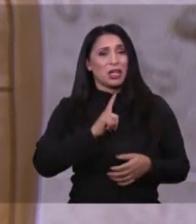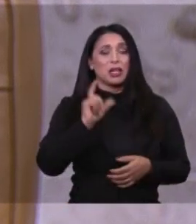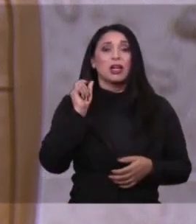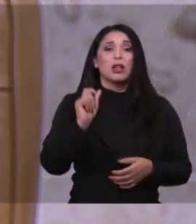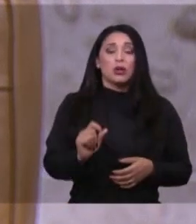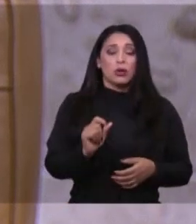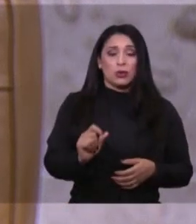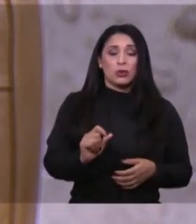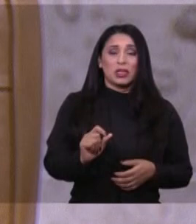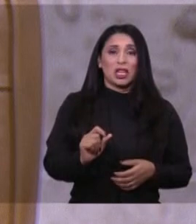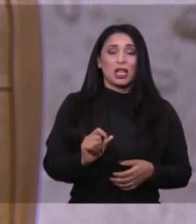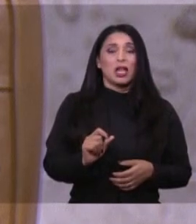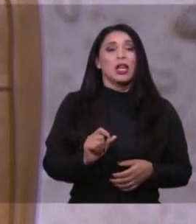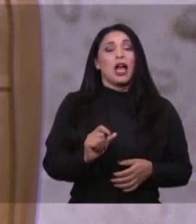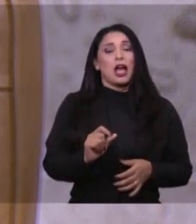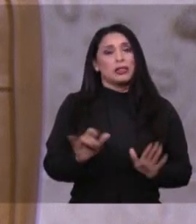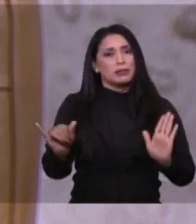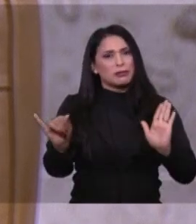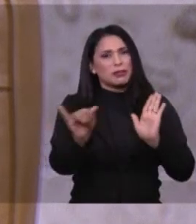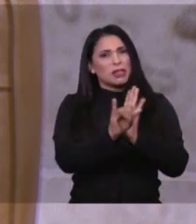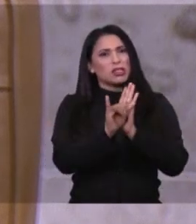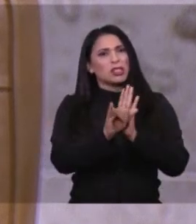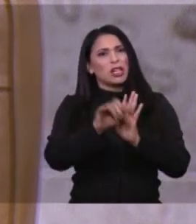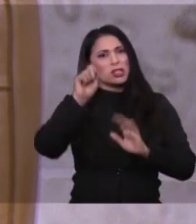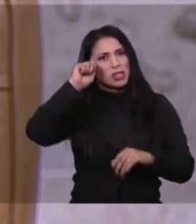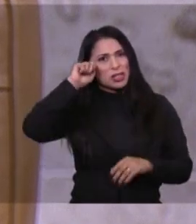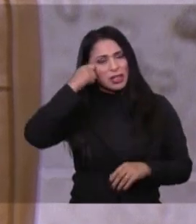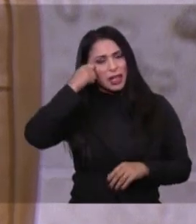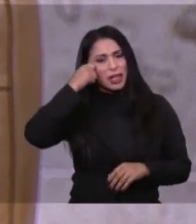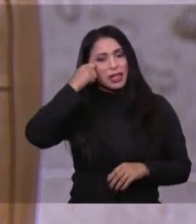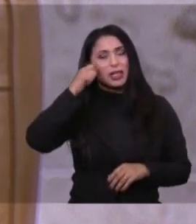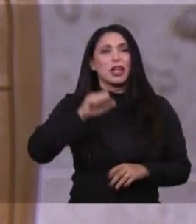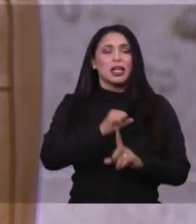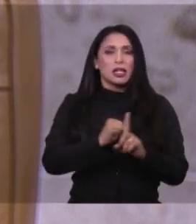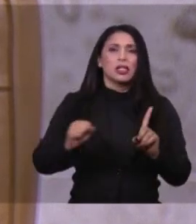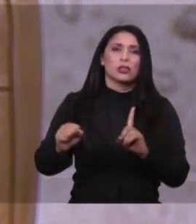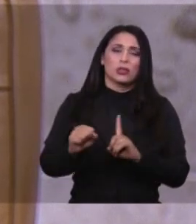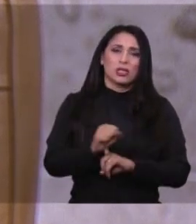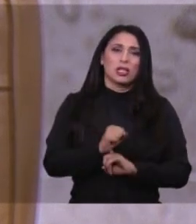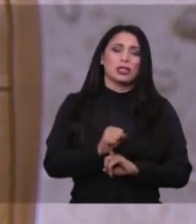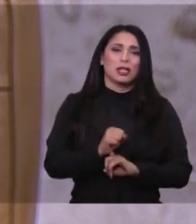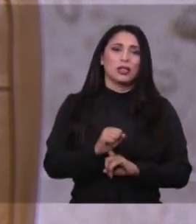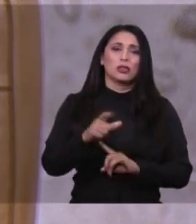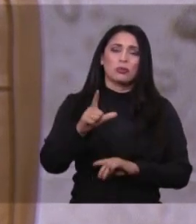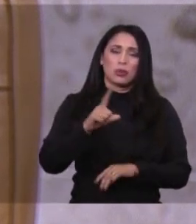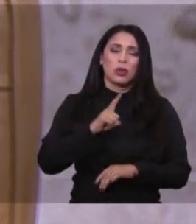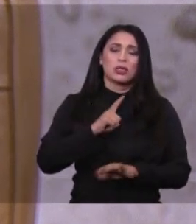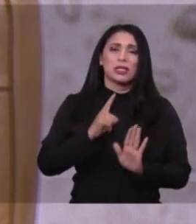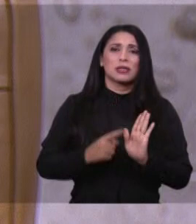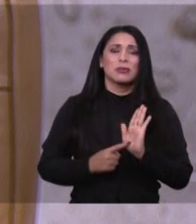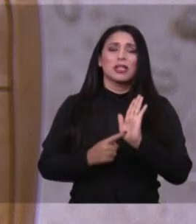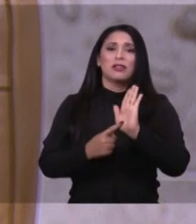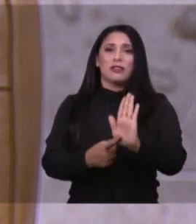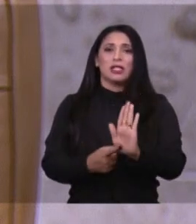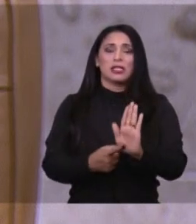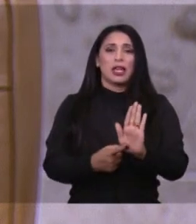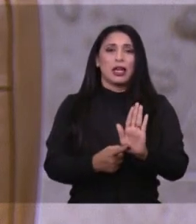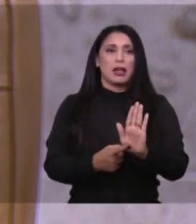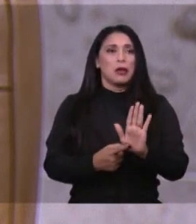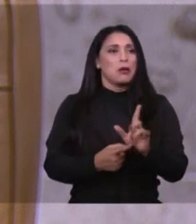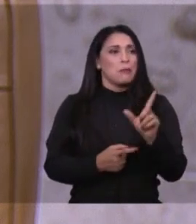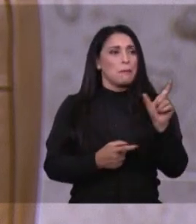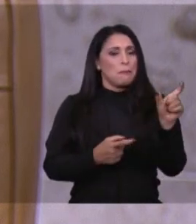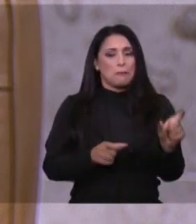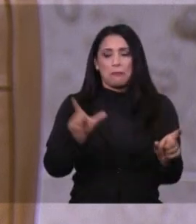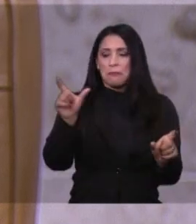reprimindo a identidade negra e sua manifestação em nossa sociedade. Ninguém é melhor do que